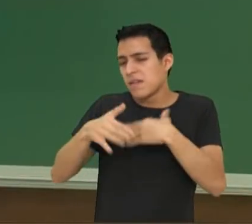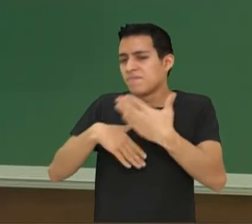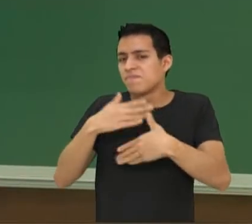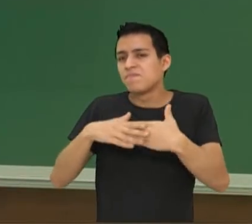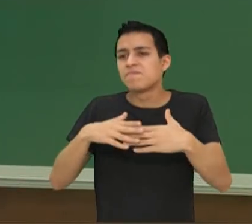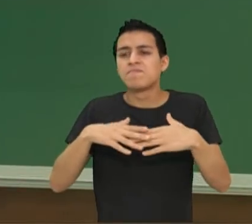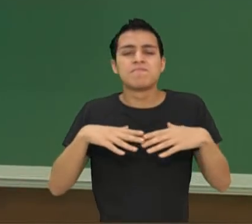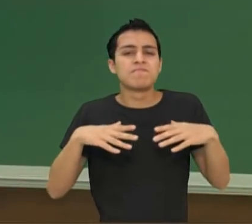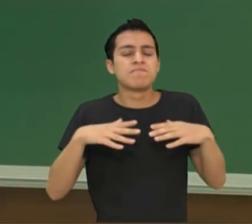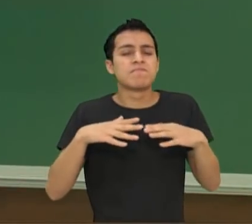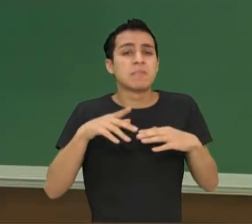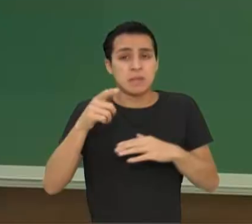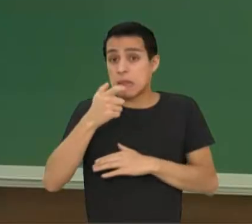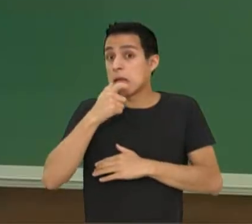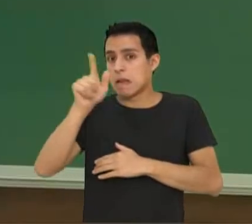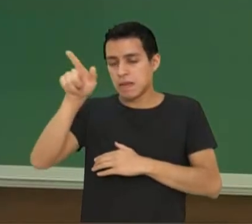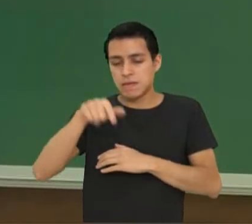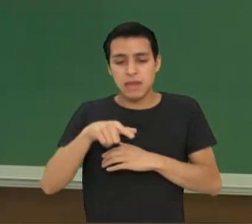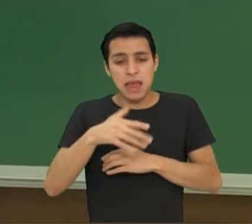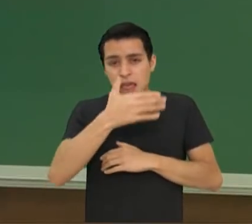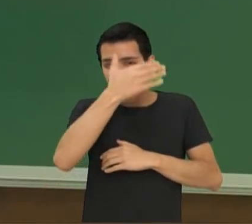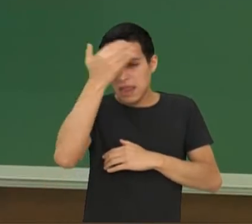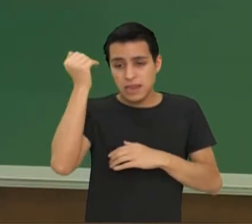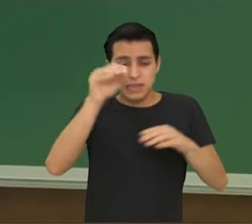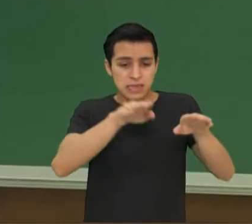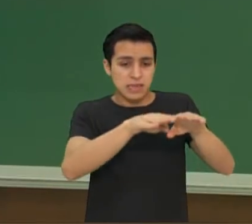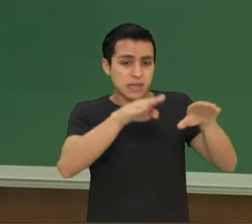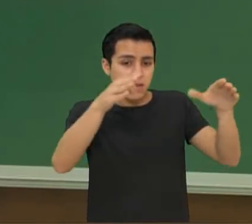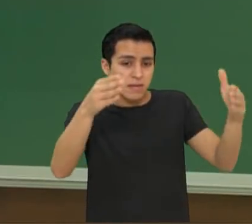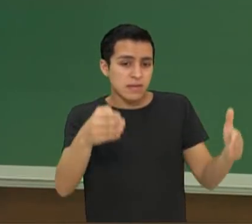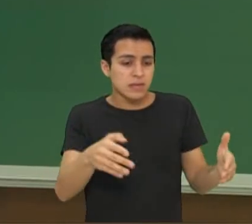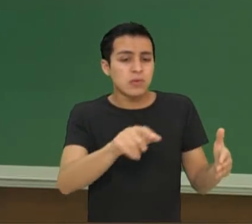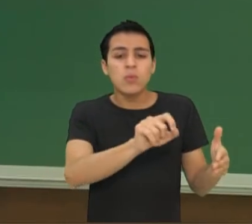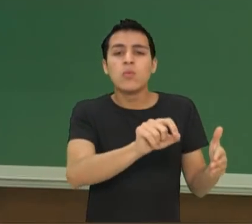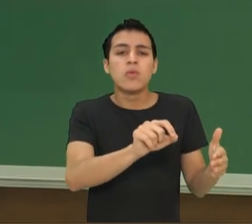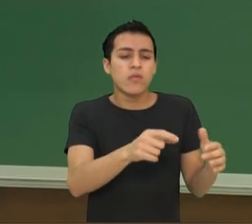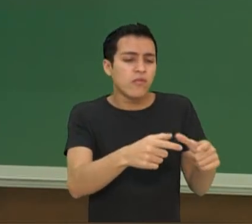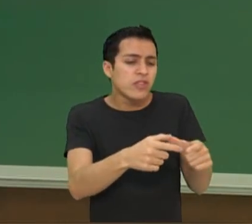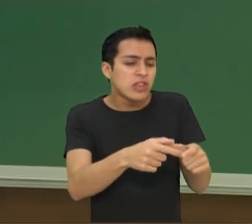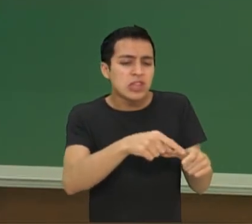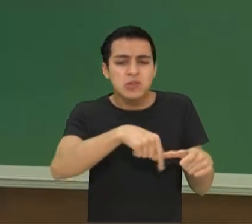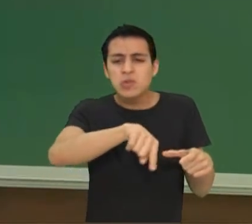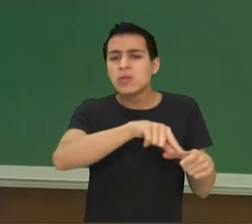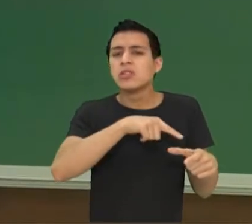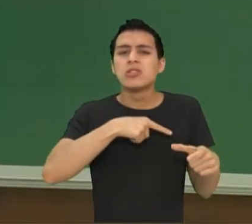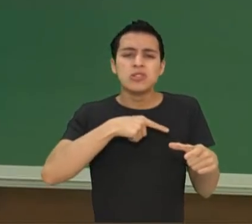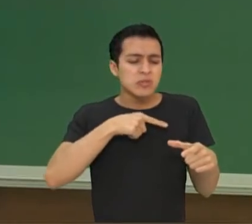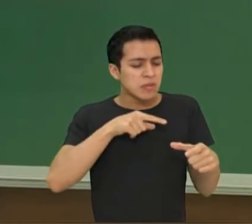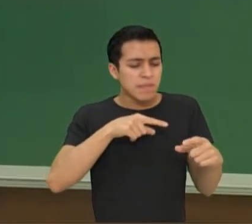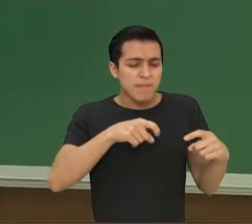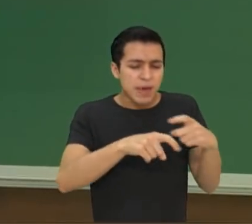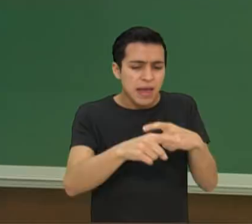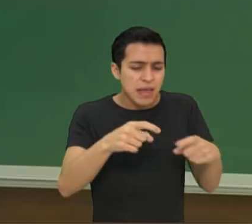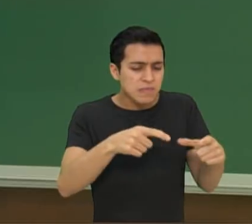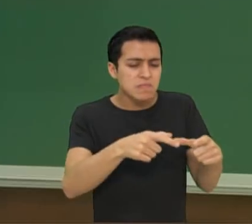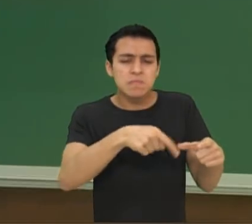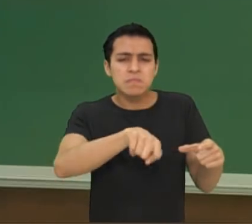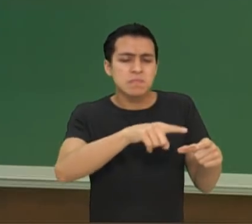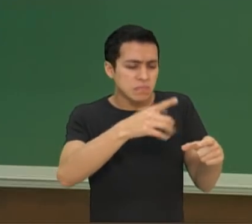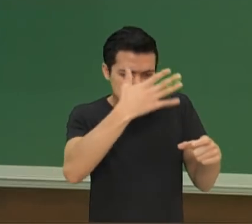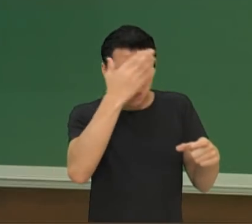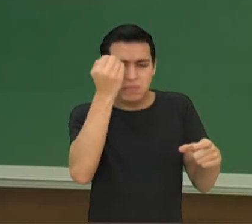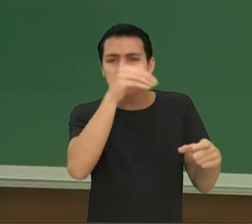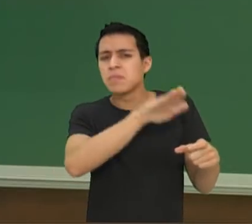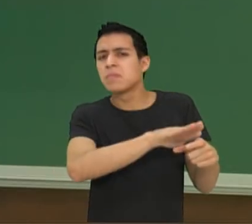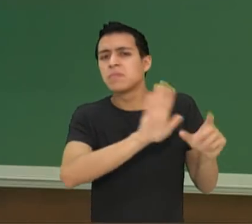aconteceu quando ele voltou, pessoal? Ele tinha esquecido na bancada dele um vidrinho com umas bactériazinhas. E ele